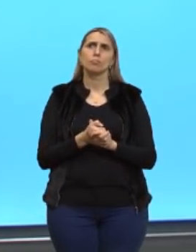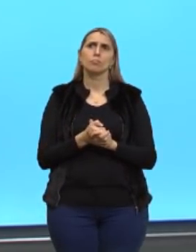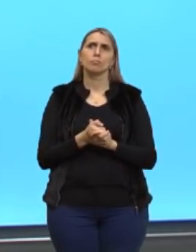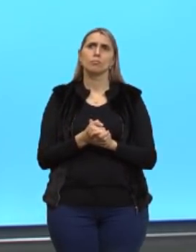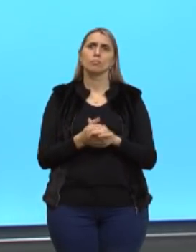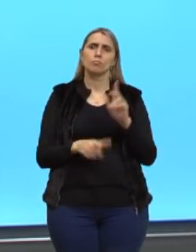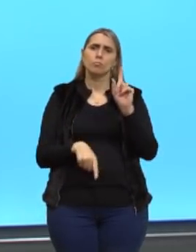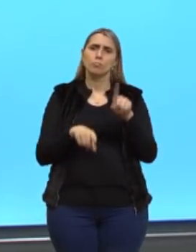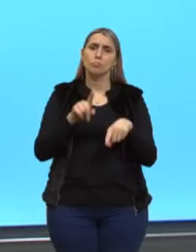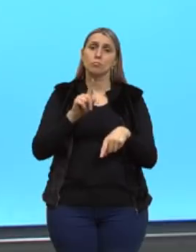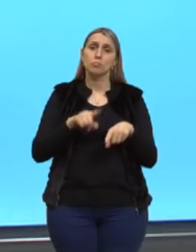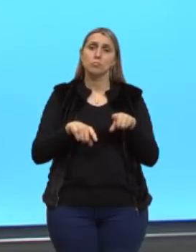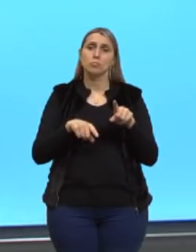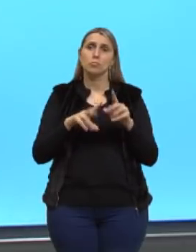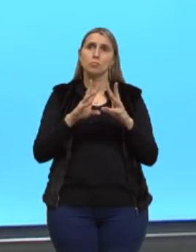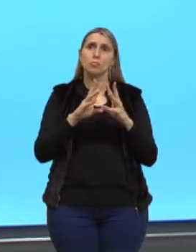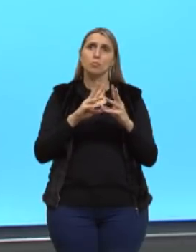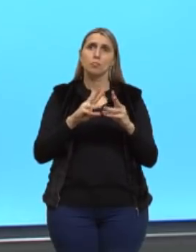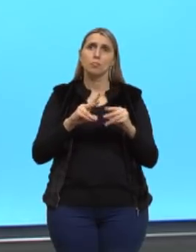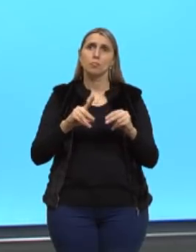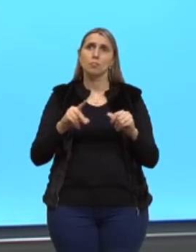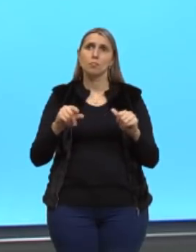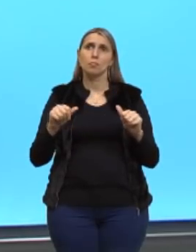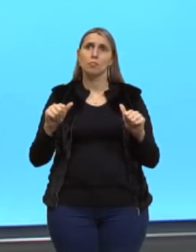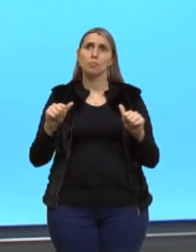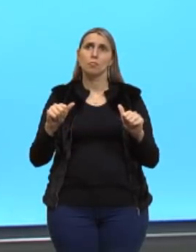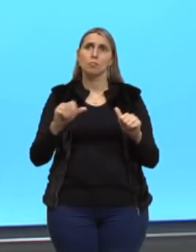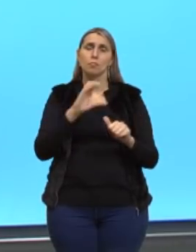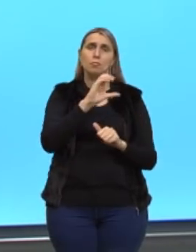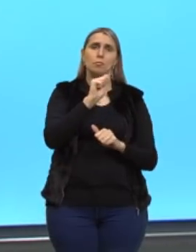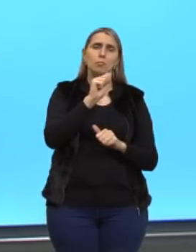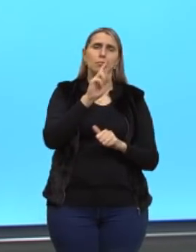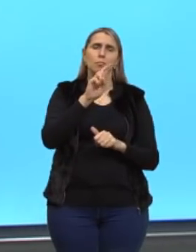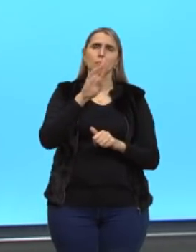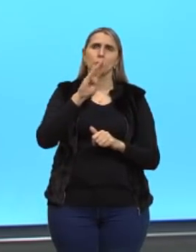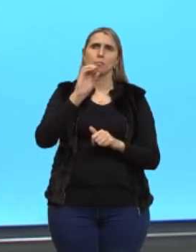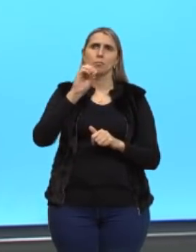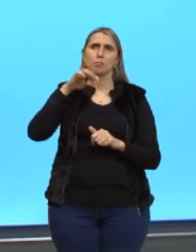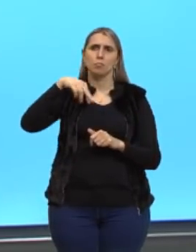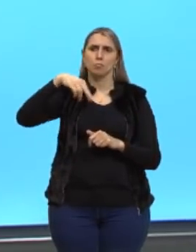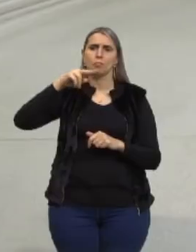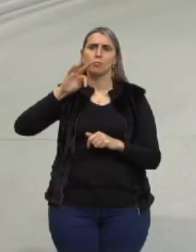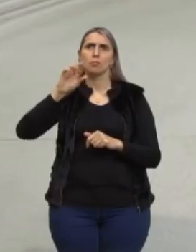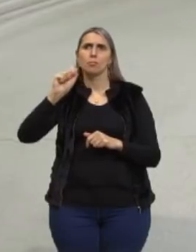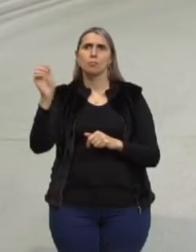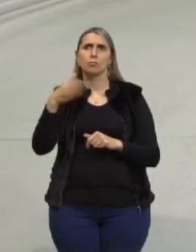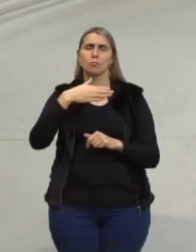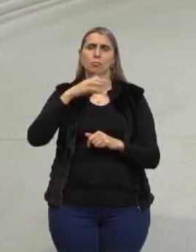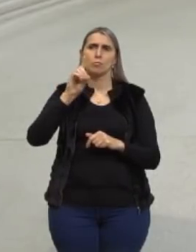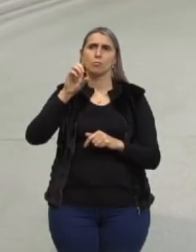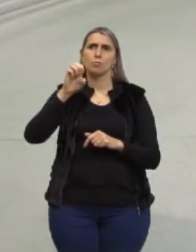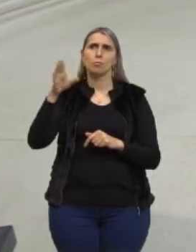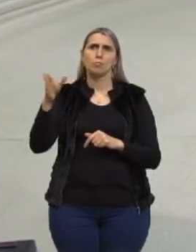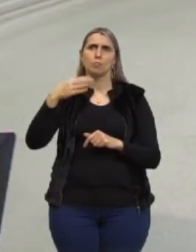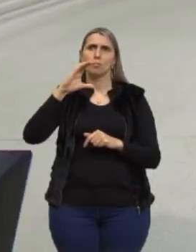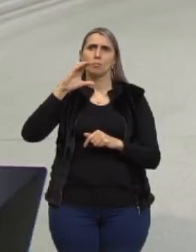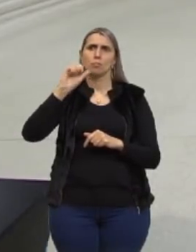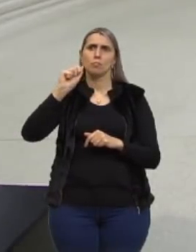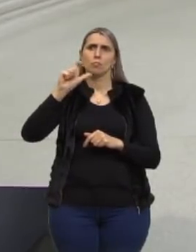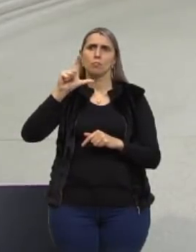aí a formação do carbonato de cálcio como é que eu vou fazer isso daqui então vem aqui ó